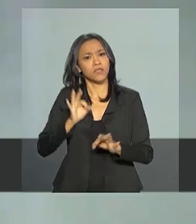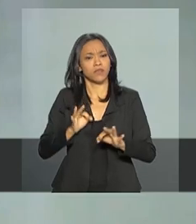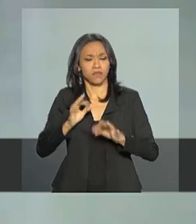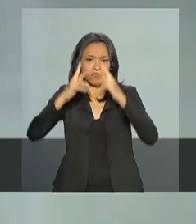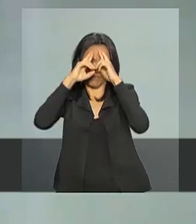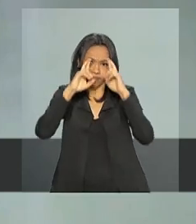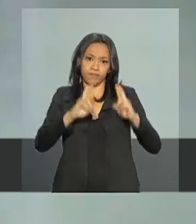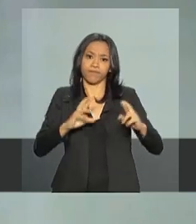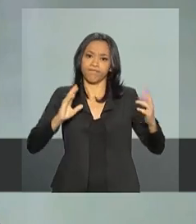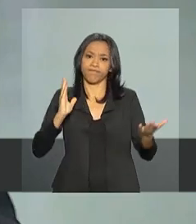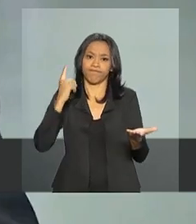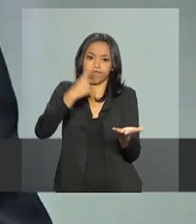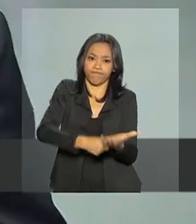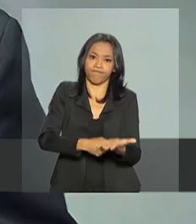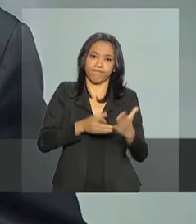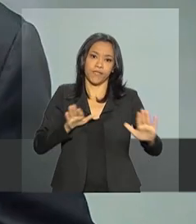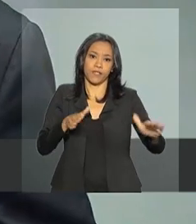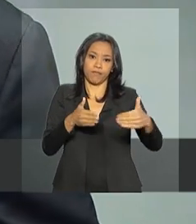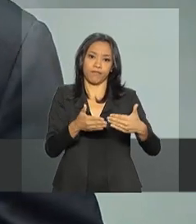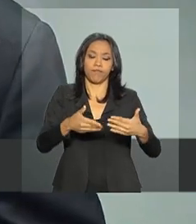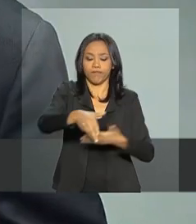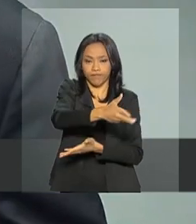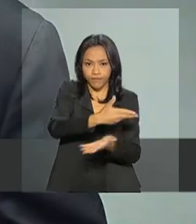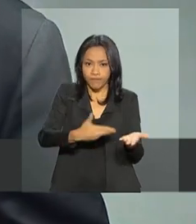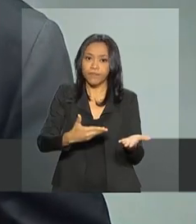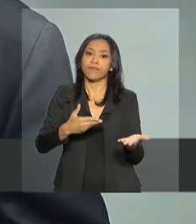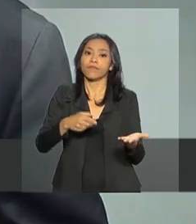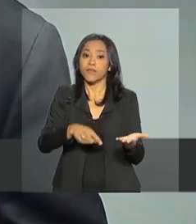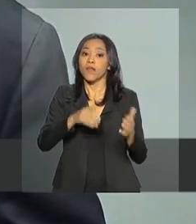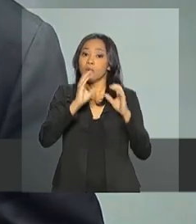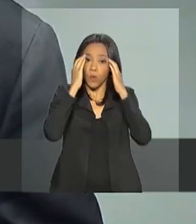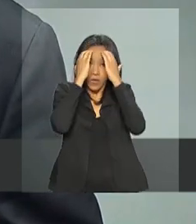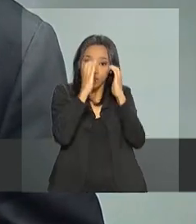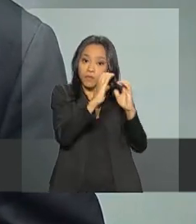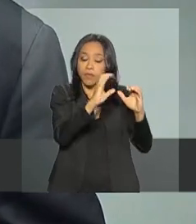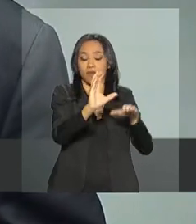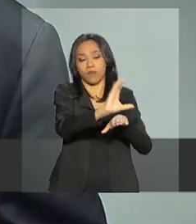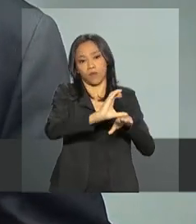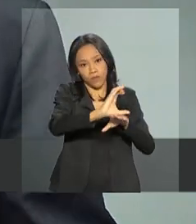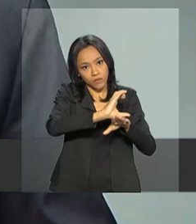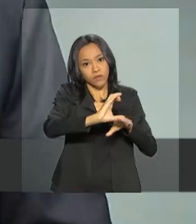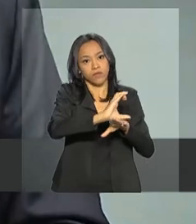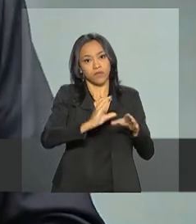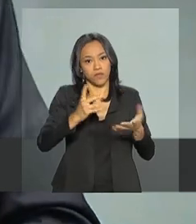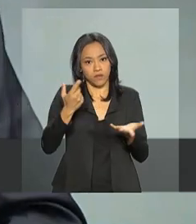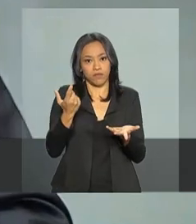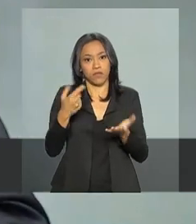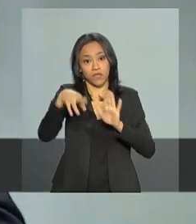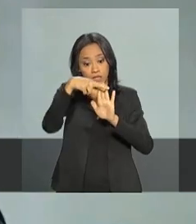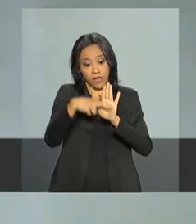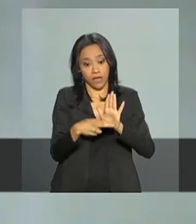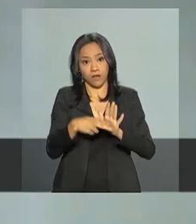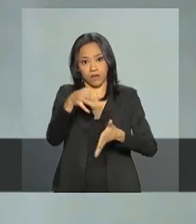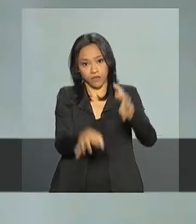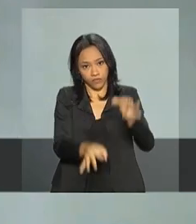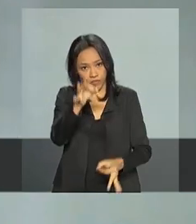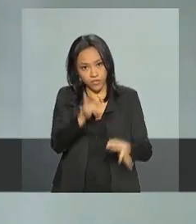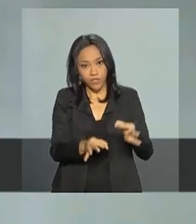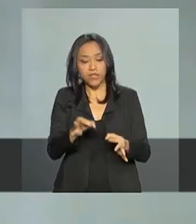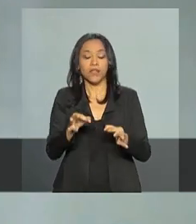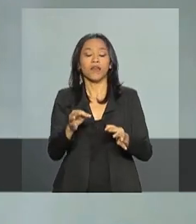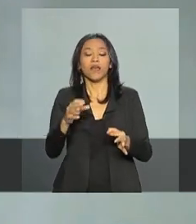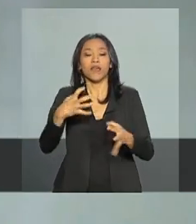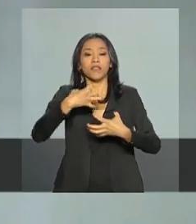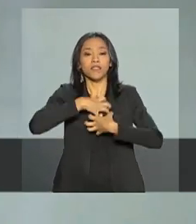Estado. Então, é a partir do cumprimento rigoroso da ordem jurídica, volto a dizer, que se traz